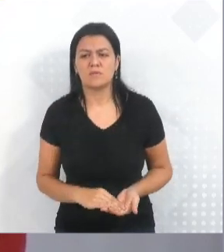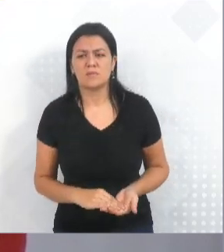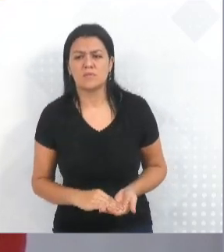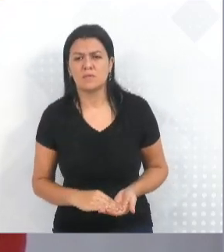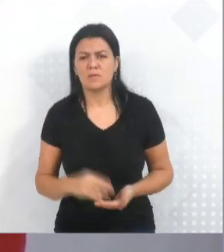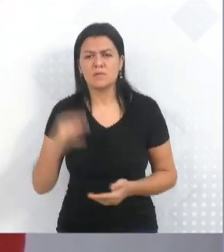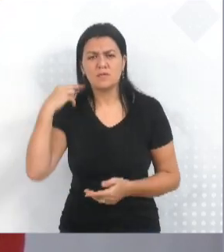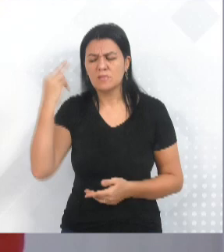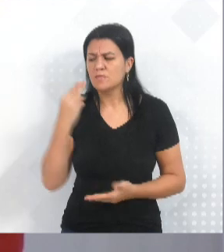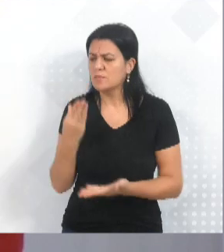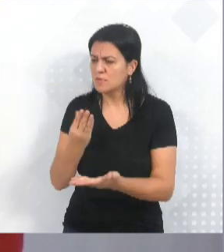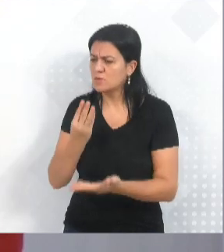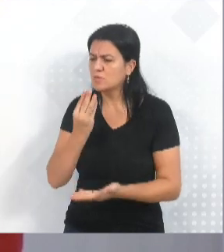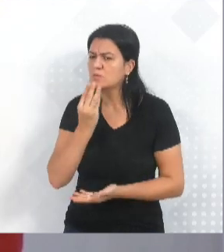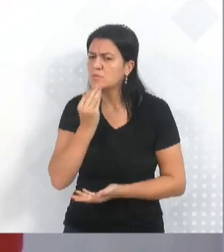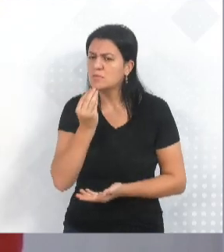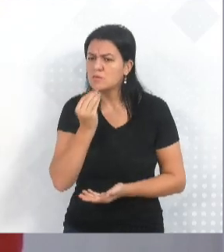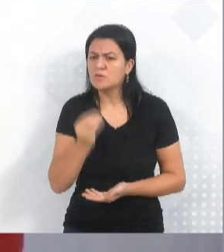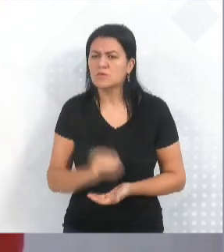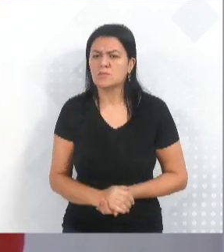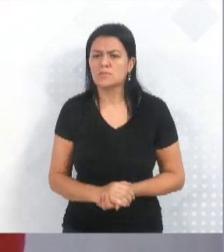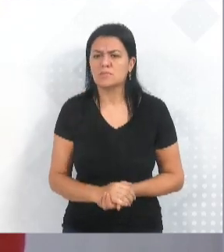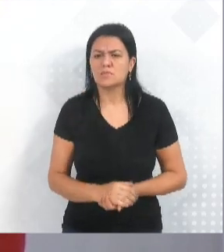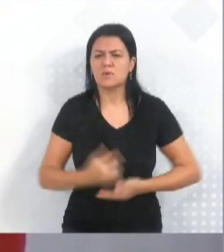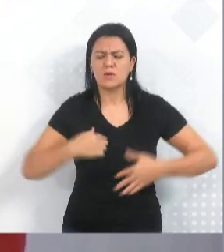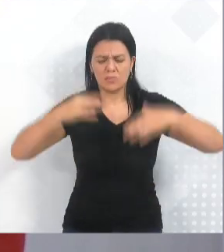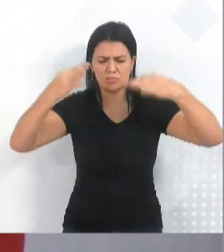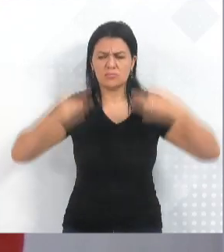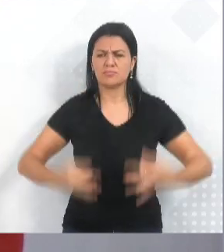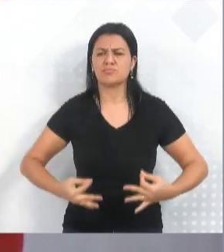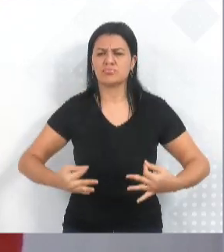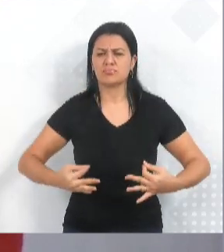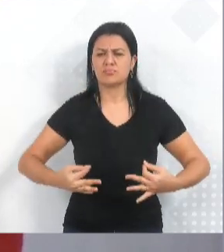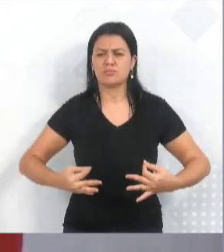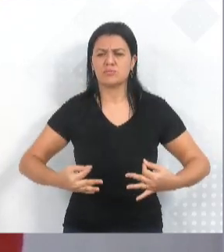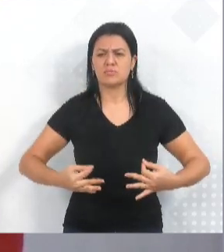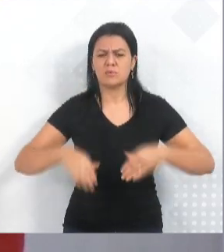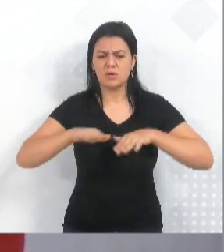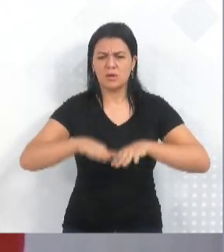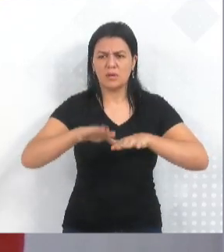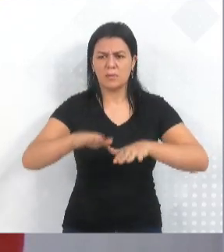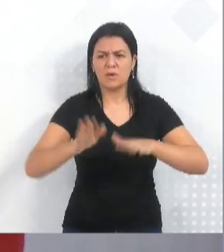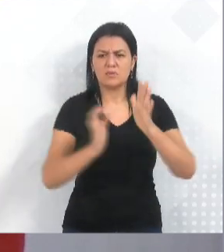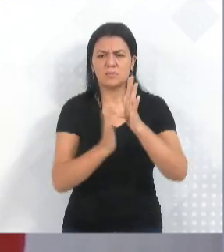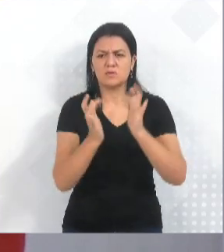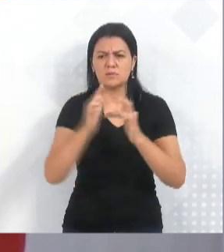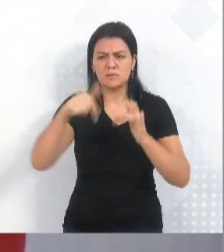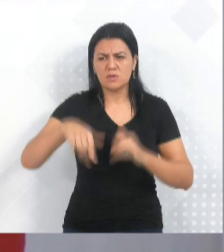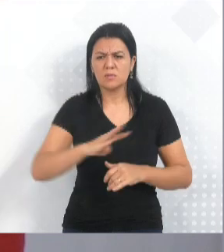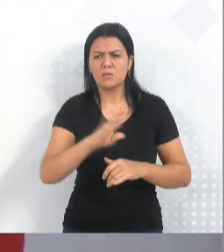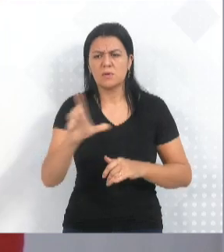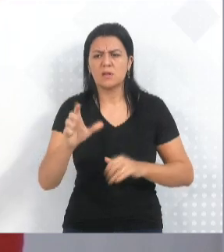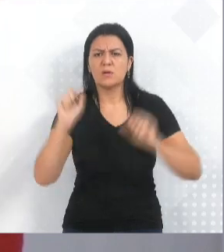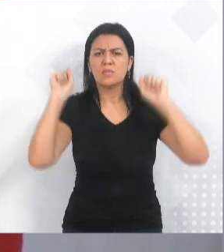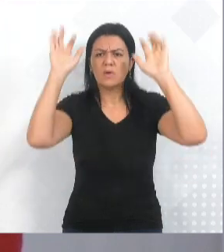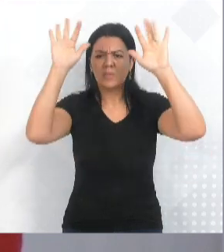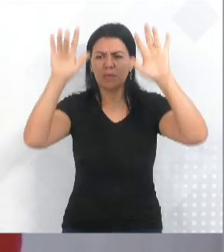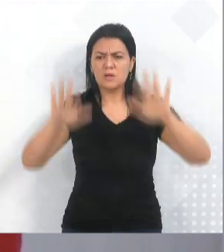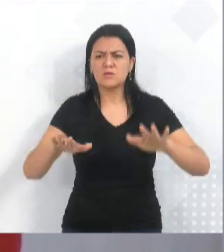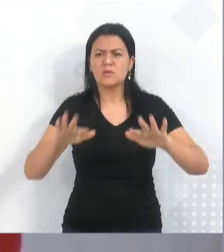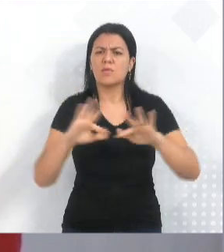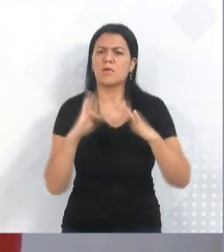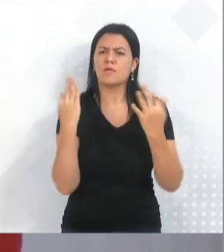tenho certeza que a Marcha para Jesus em Blumenau abençoa as famílias desta cidade. É um evento que